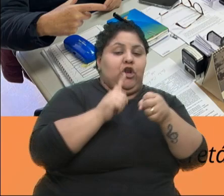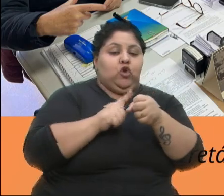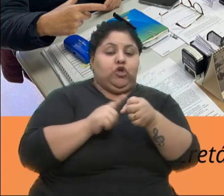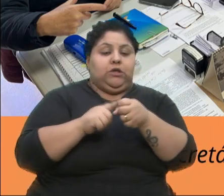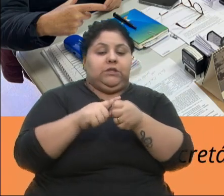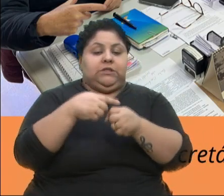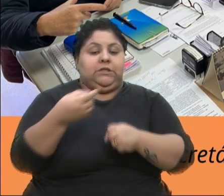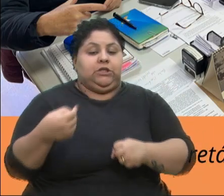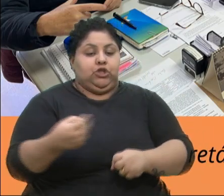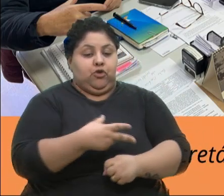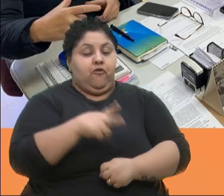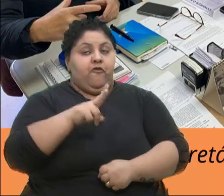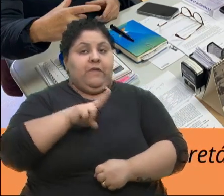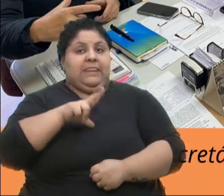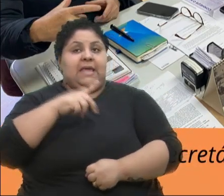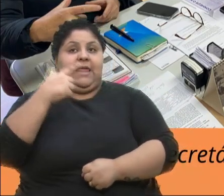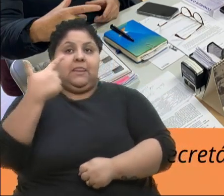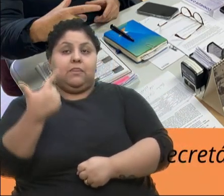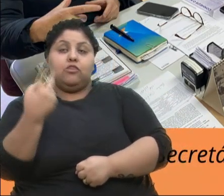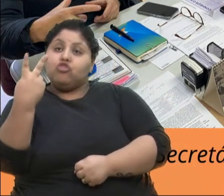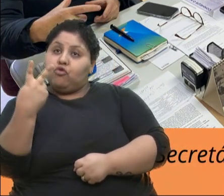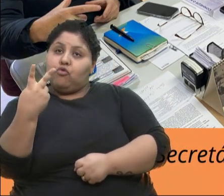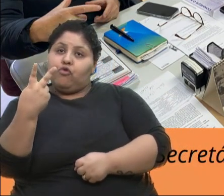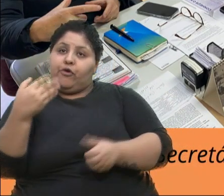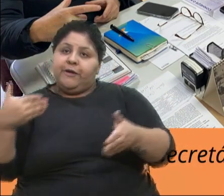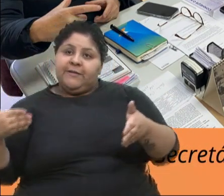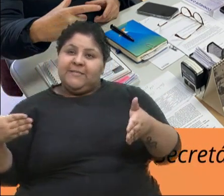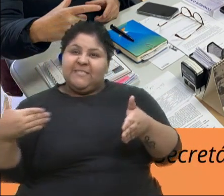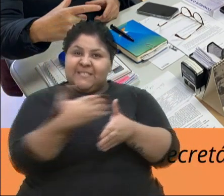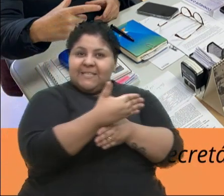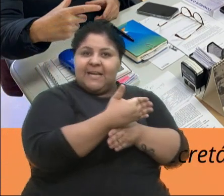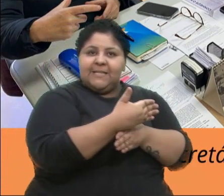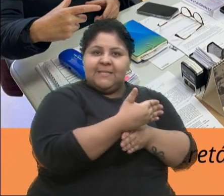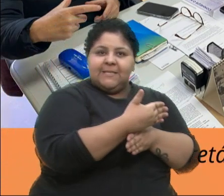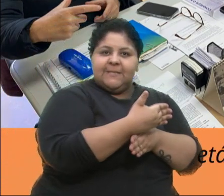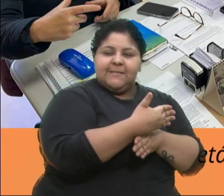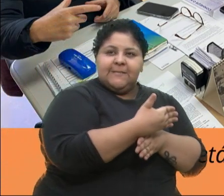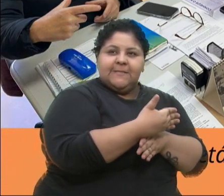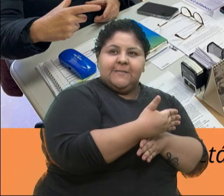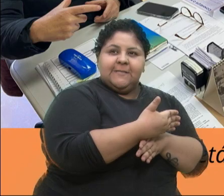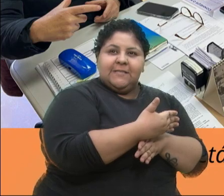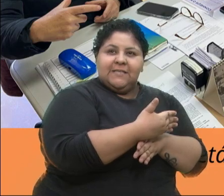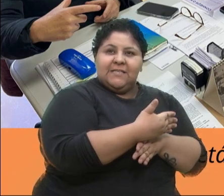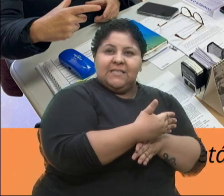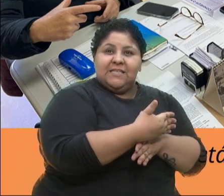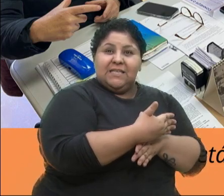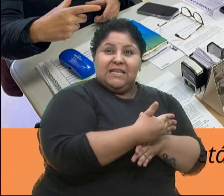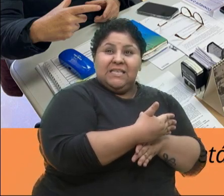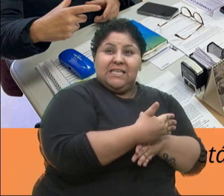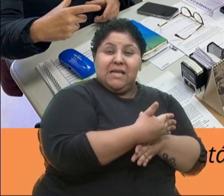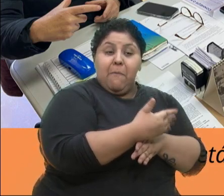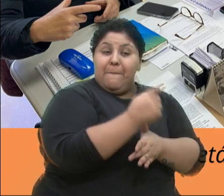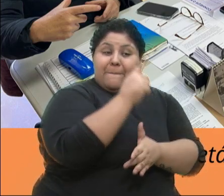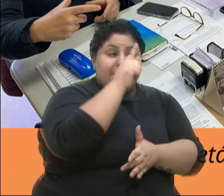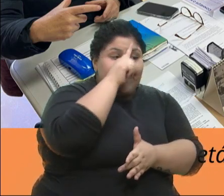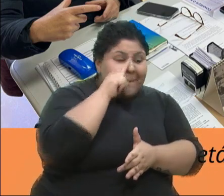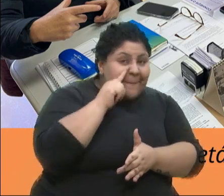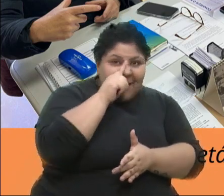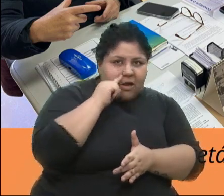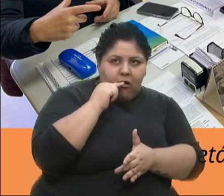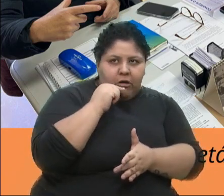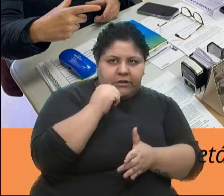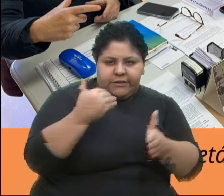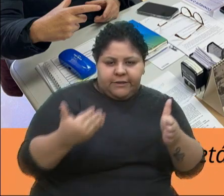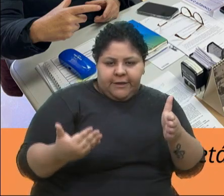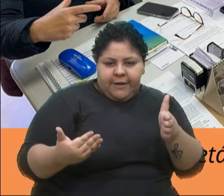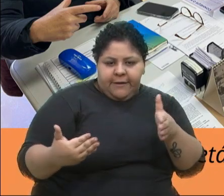duas entradas e são fatais. São entradas perigosíssimas, entradas ou saídas do